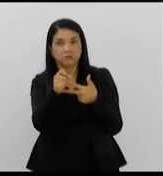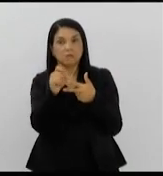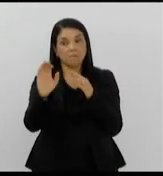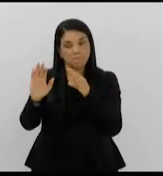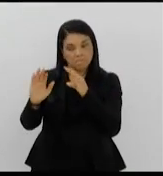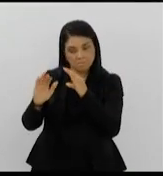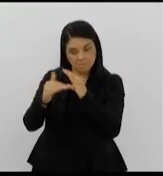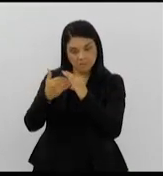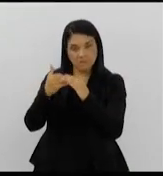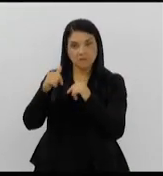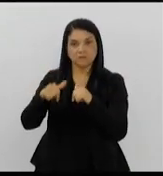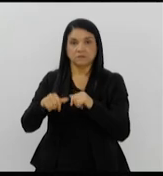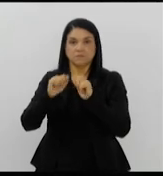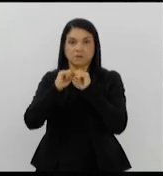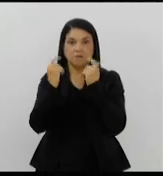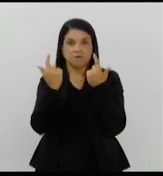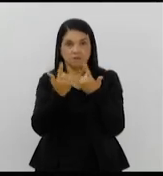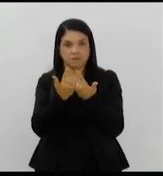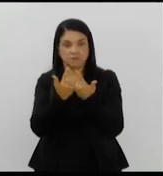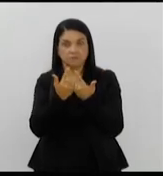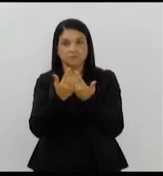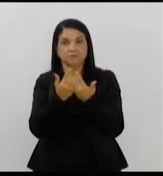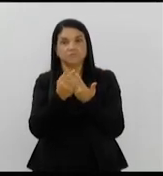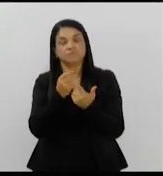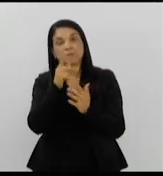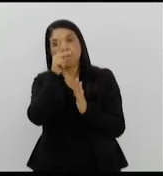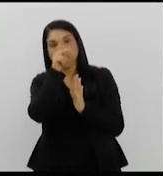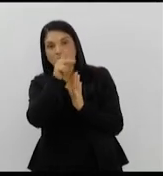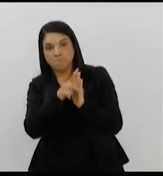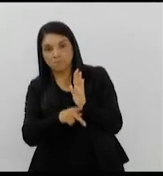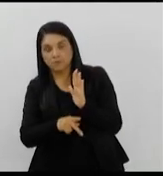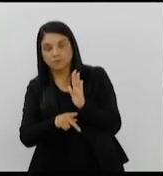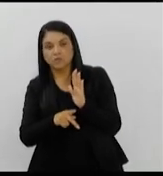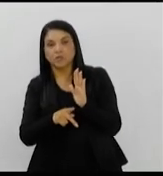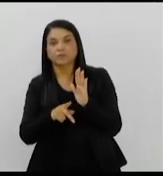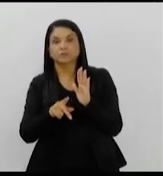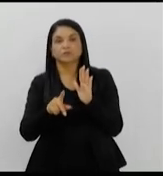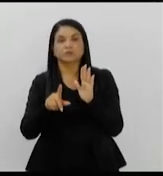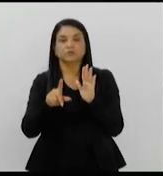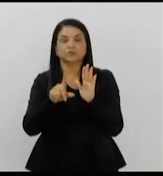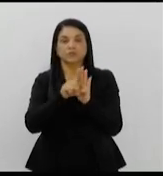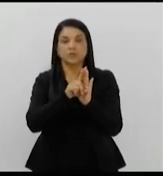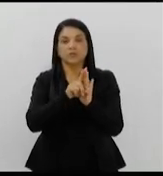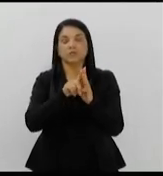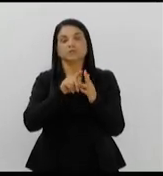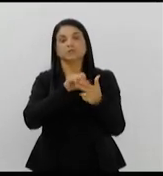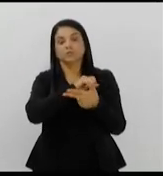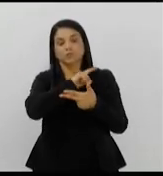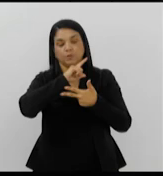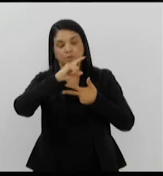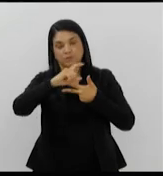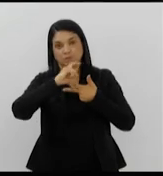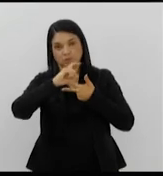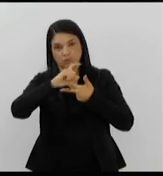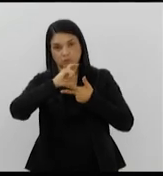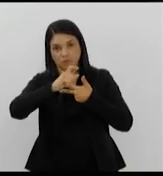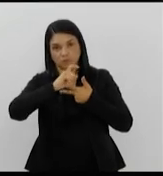mensagens para a casa, como projetos do Poder Executivo,